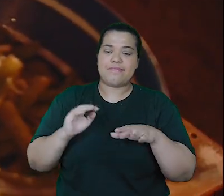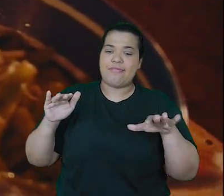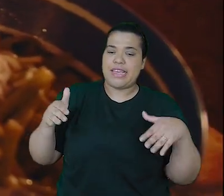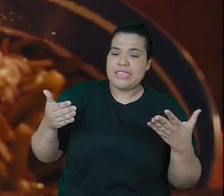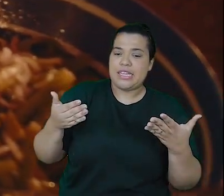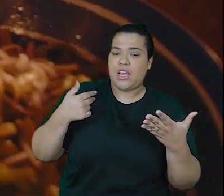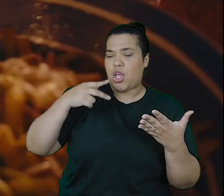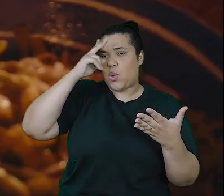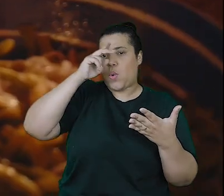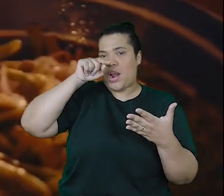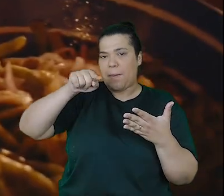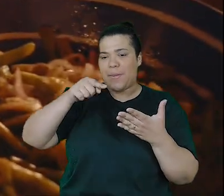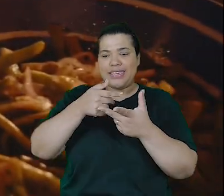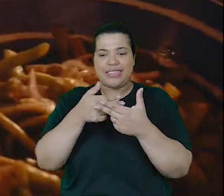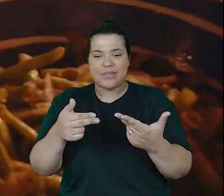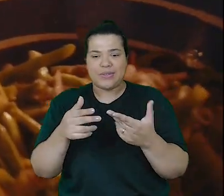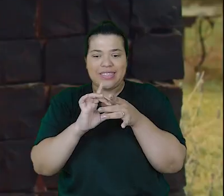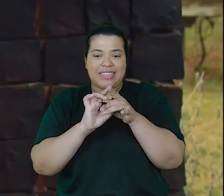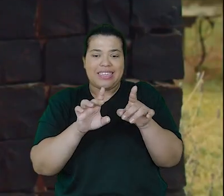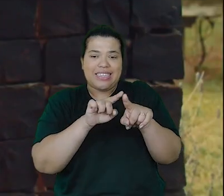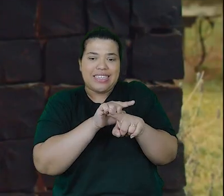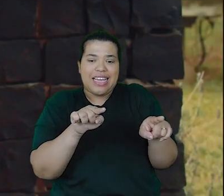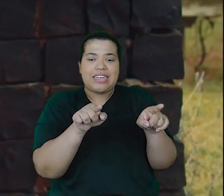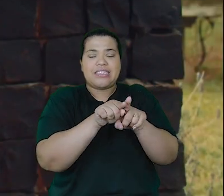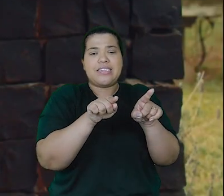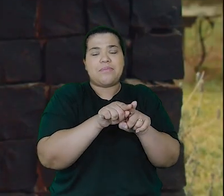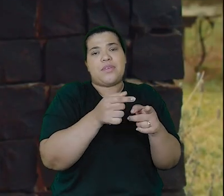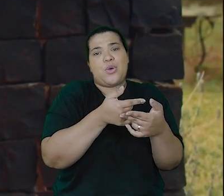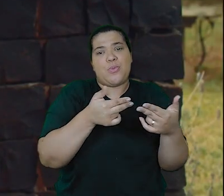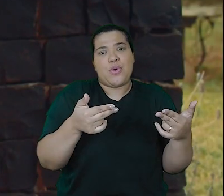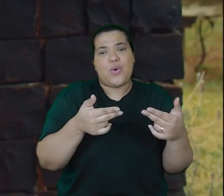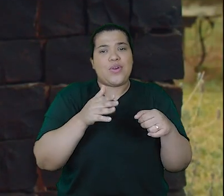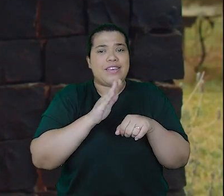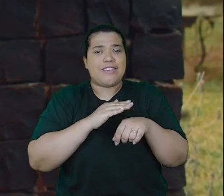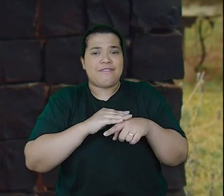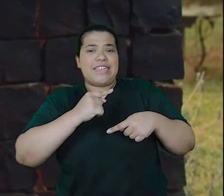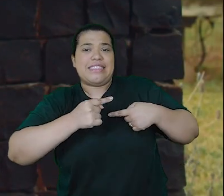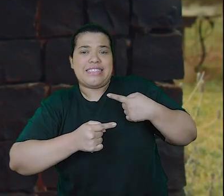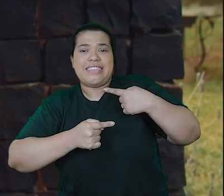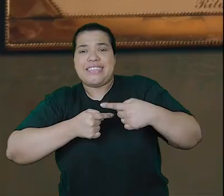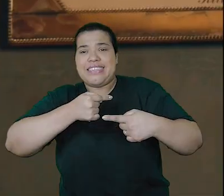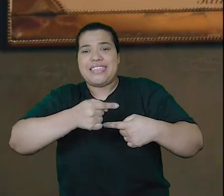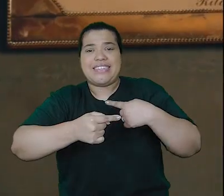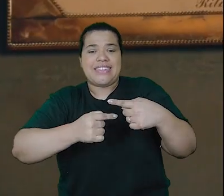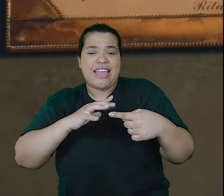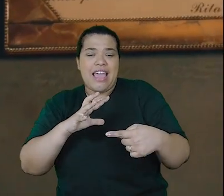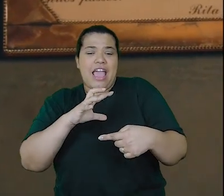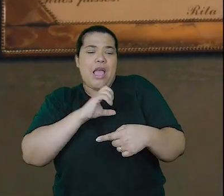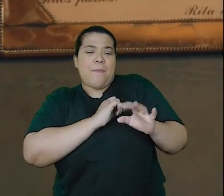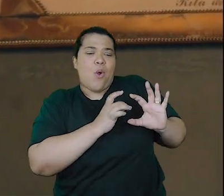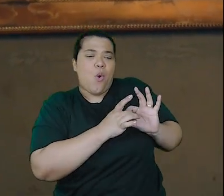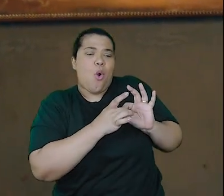Então, reviver essa memória e deixar para eles também é algo que faz as gerações seguirem um fio de amor, que é